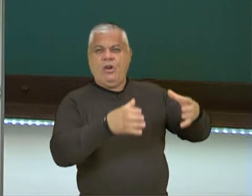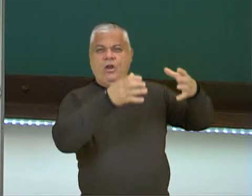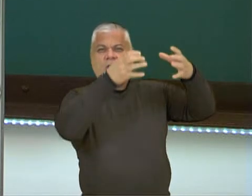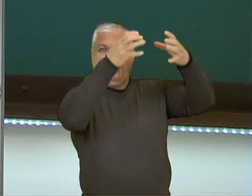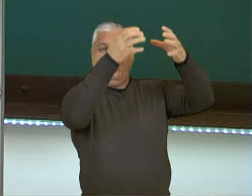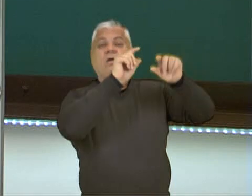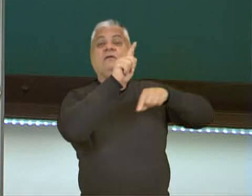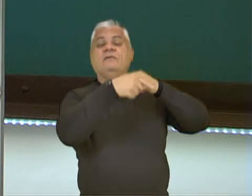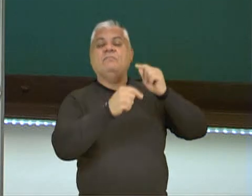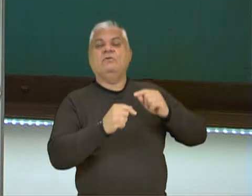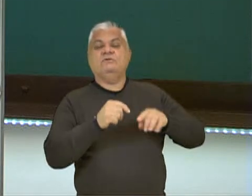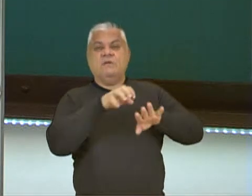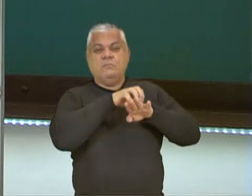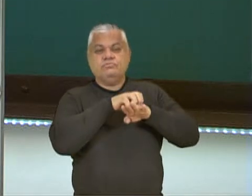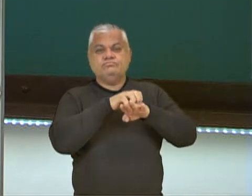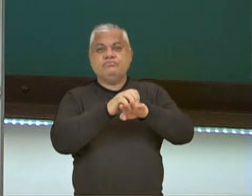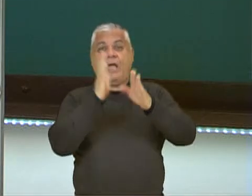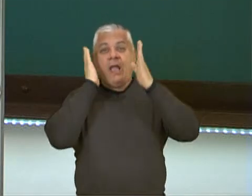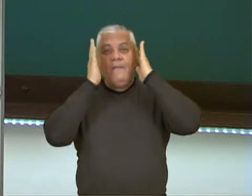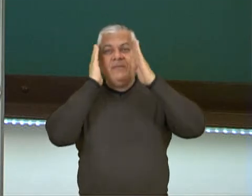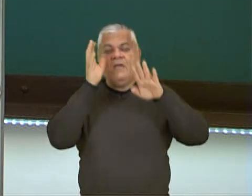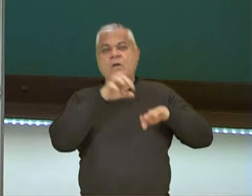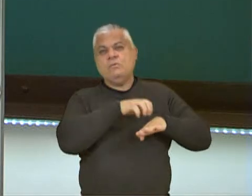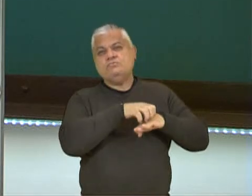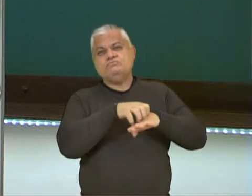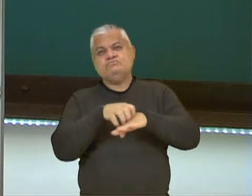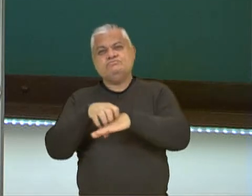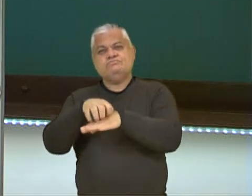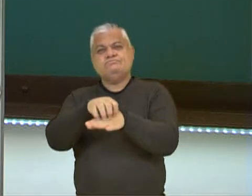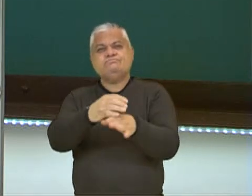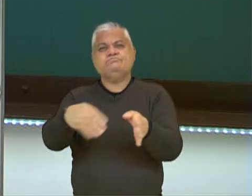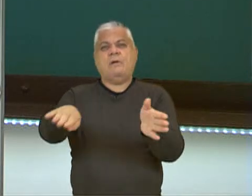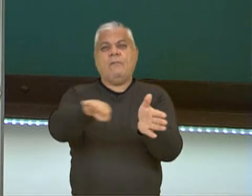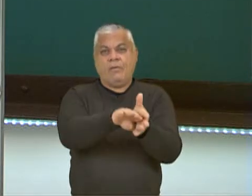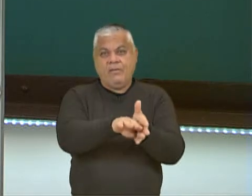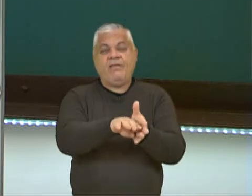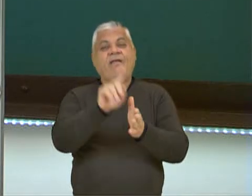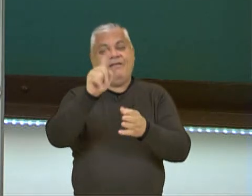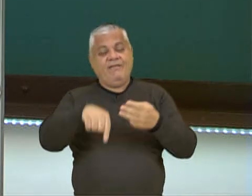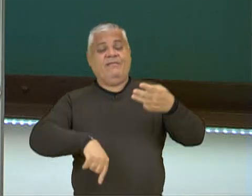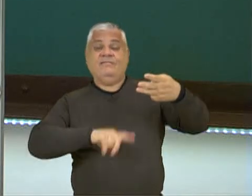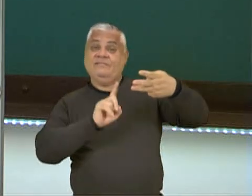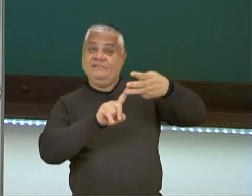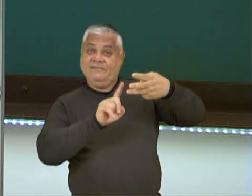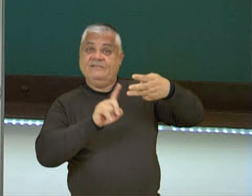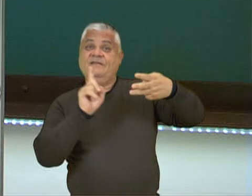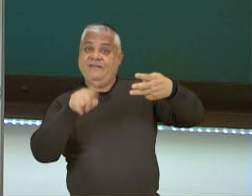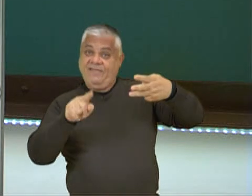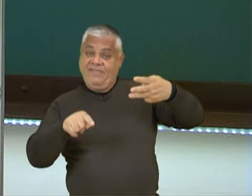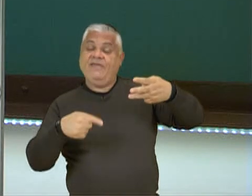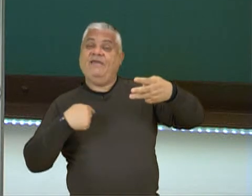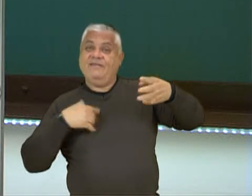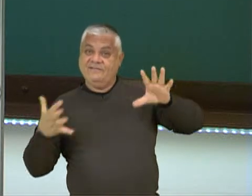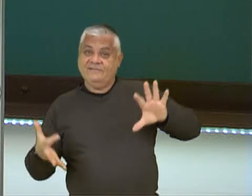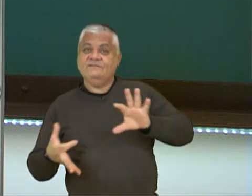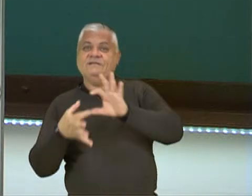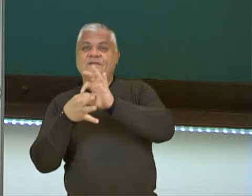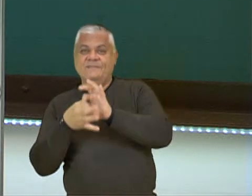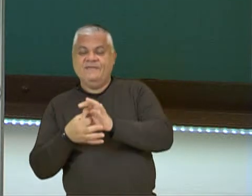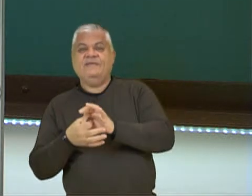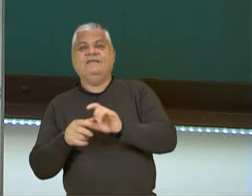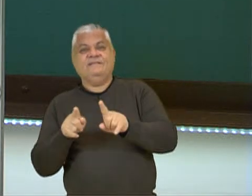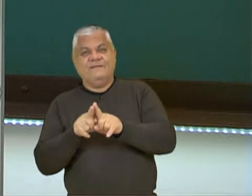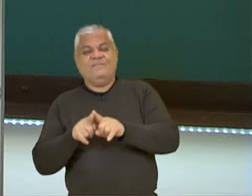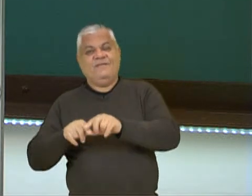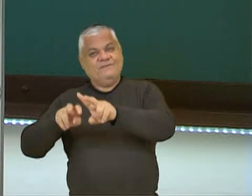portos, é o transporte, o setor de serviços, prestação de serviços, setor terciário,